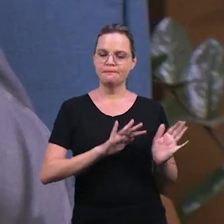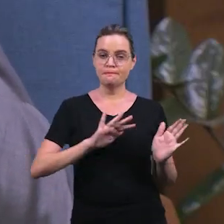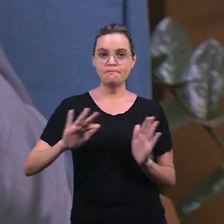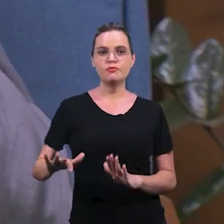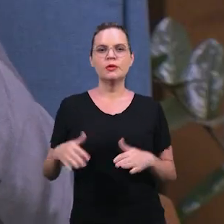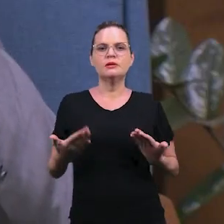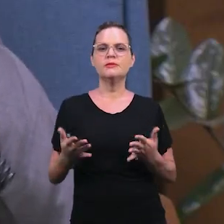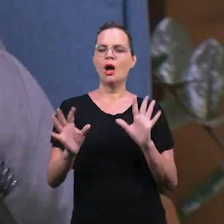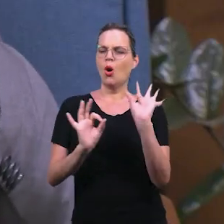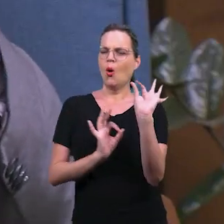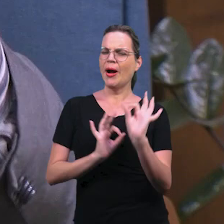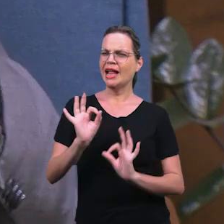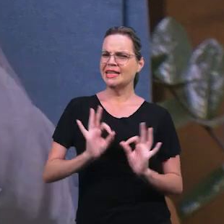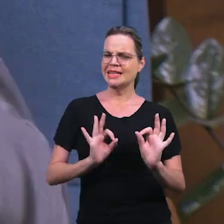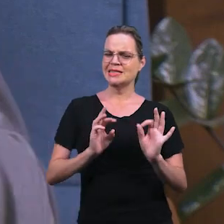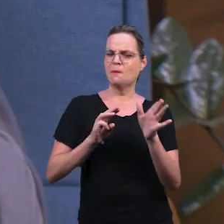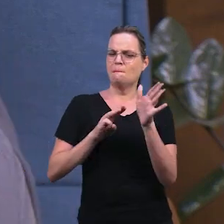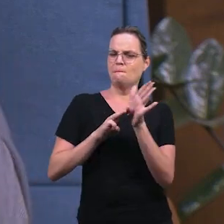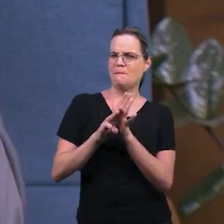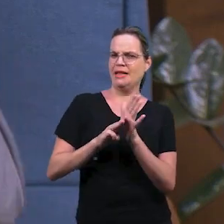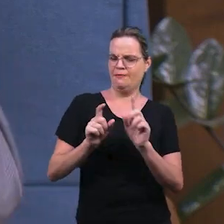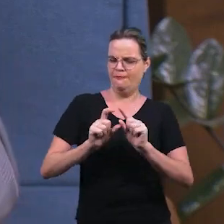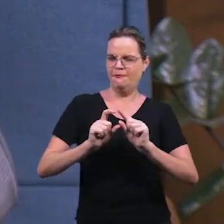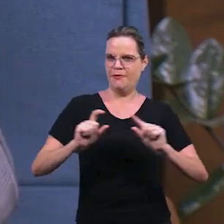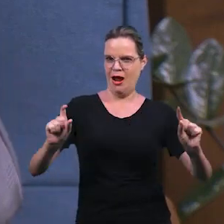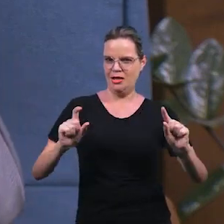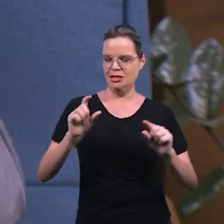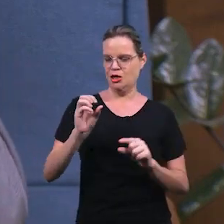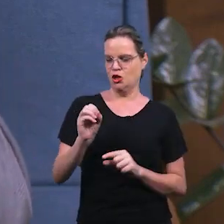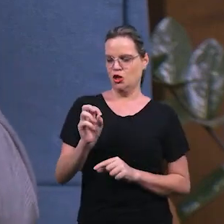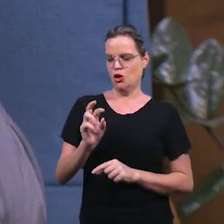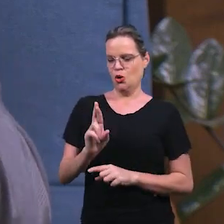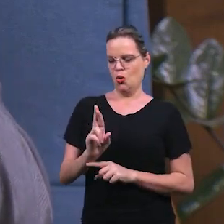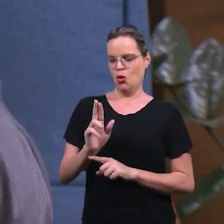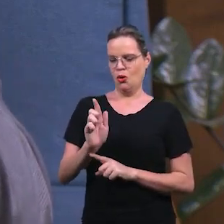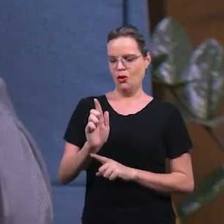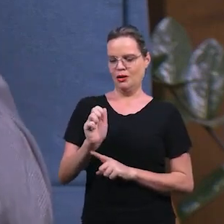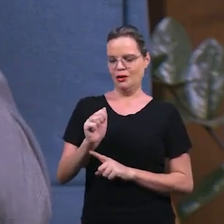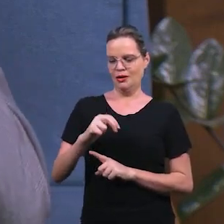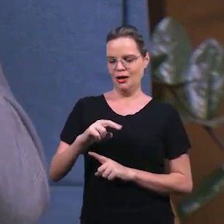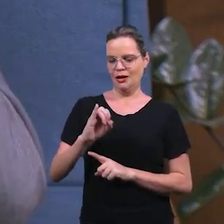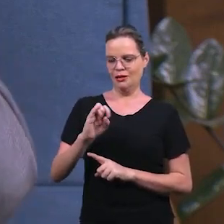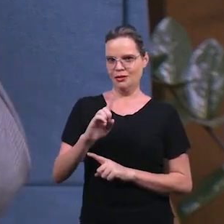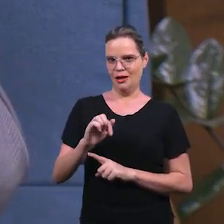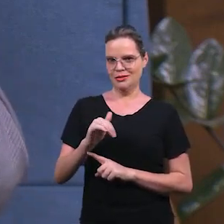de organização e método, né? Essa expressão organização e método,